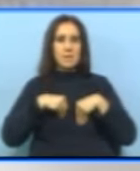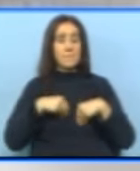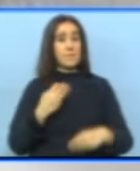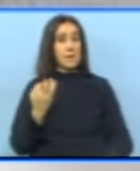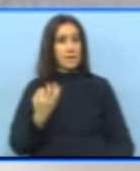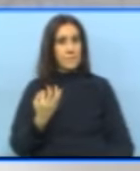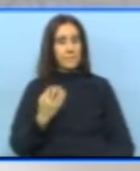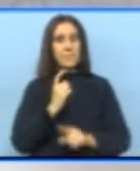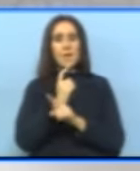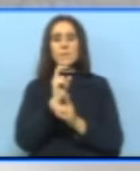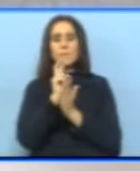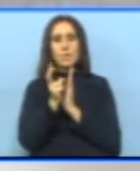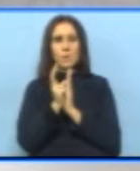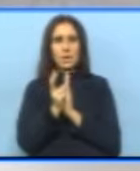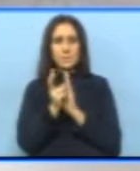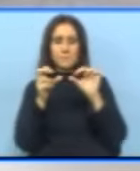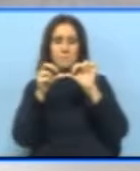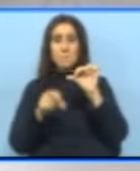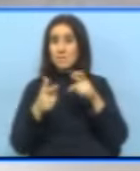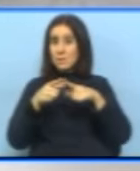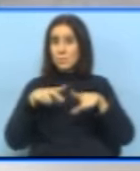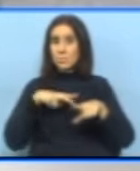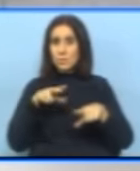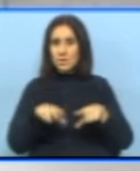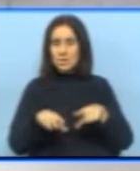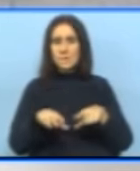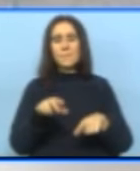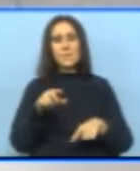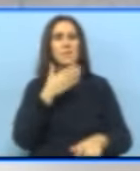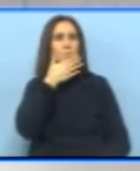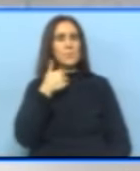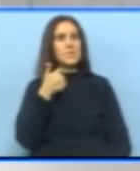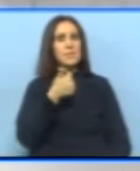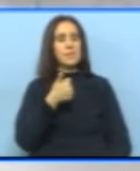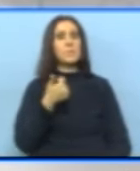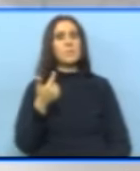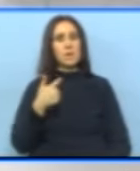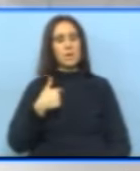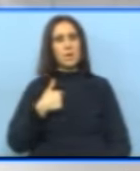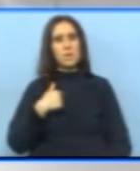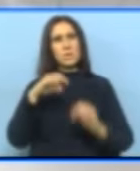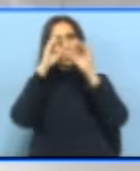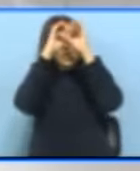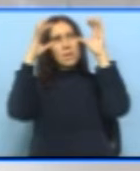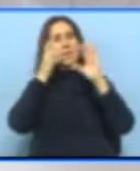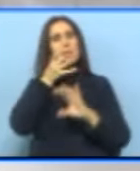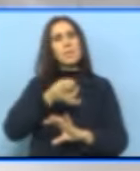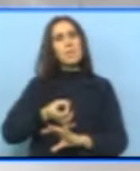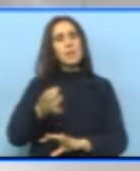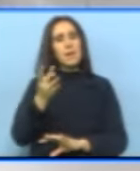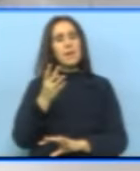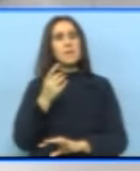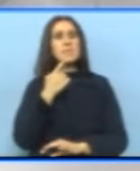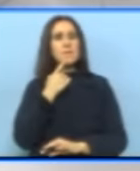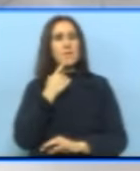nosso vocabulário, falamos a língua portuguesa, é muito bonito porque a nossa imagem de perdão significa exatamente